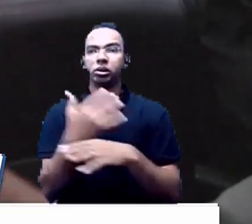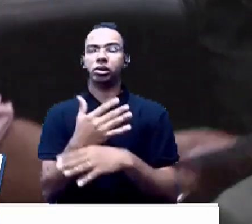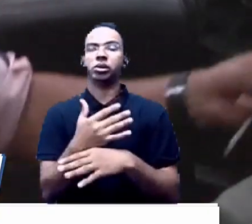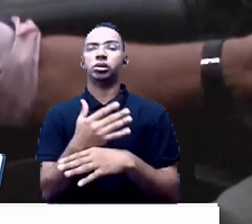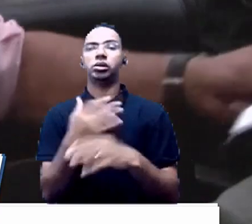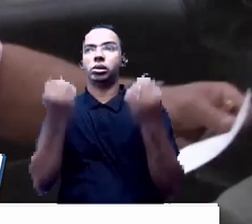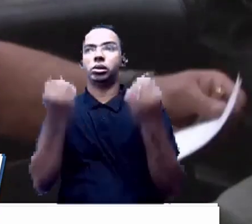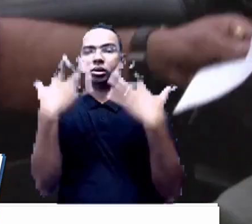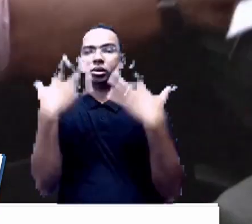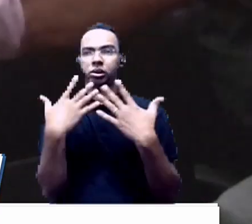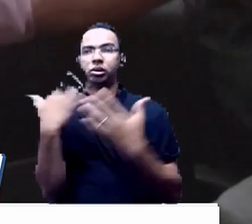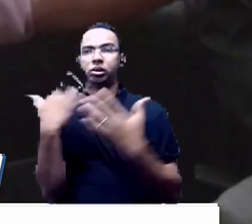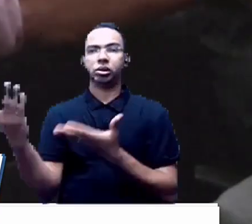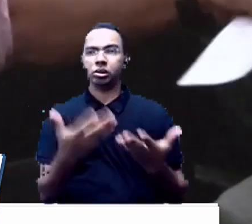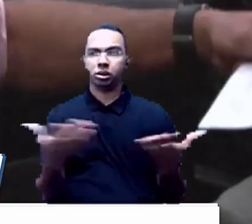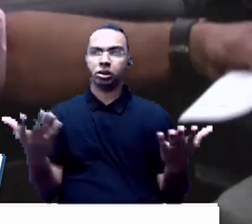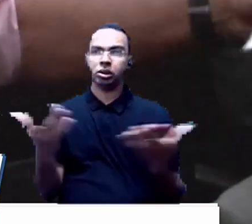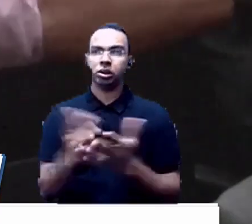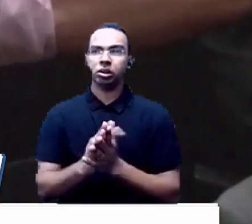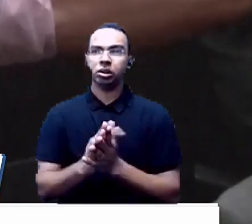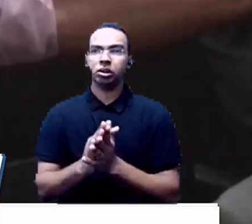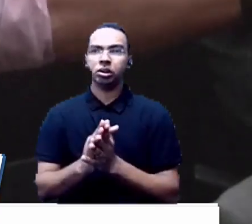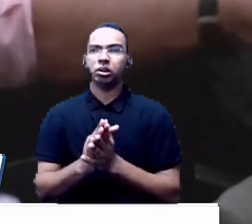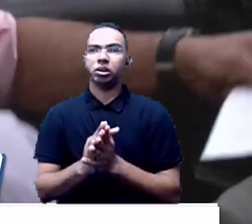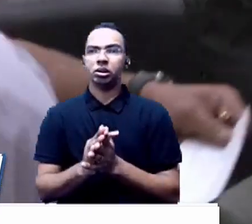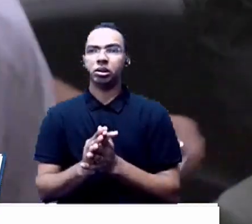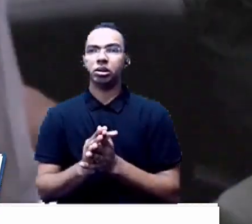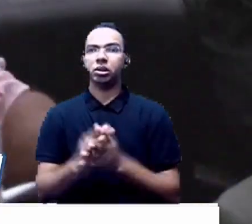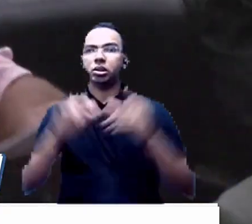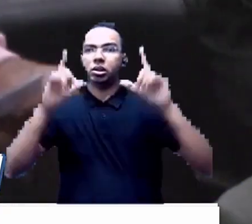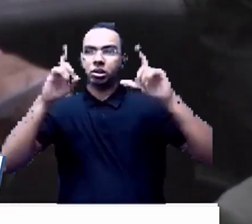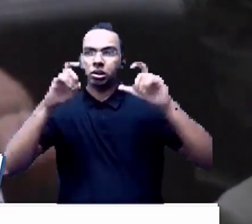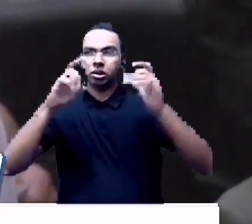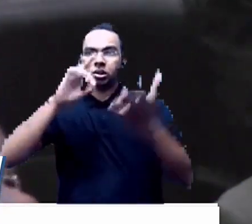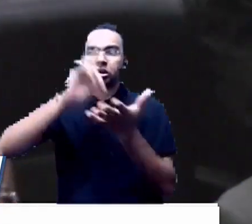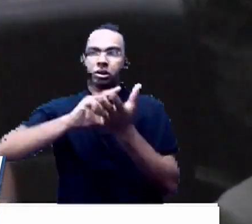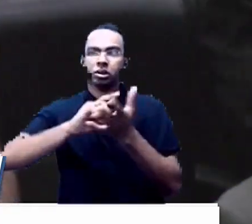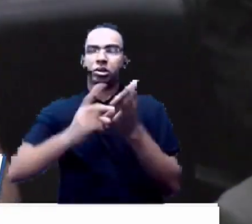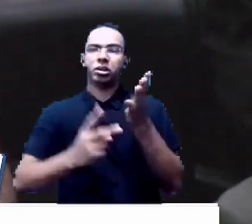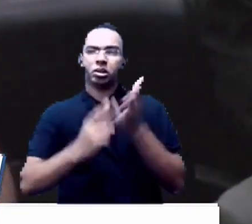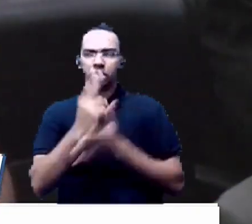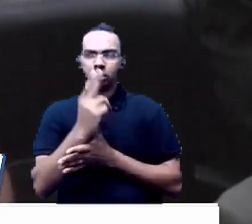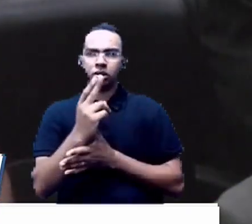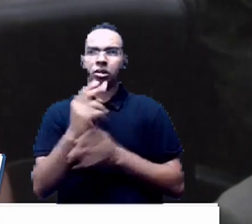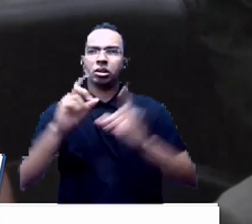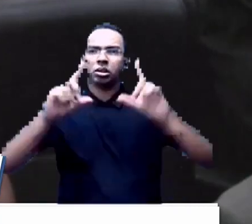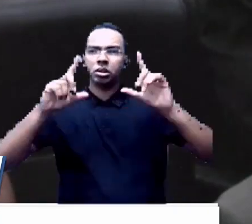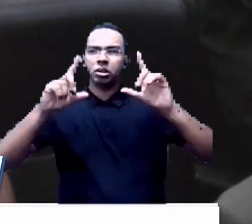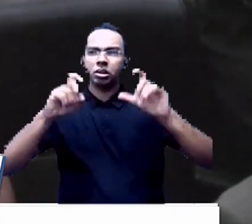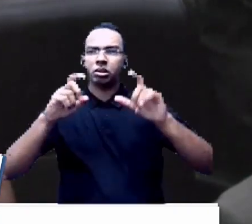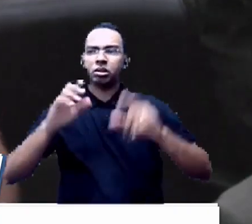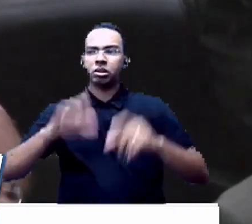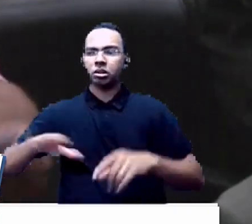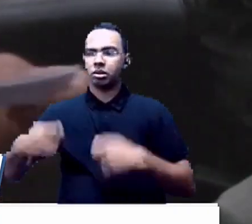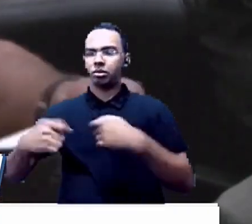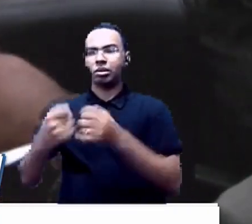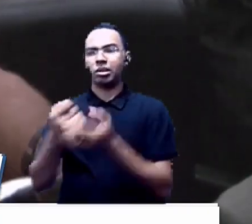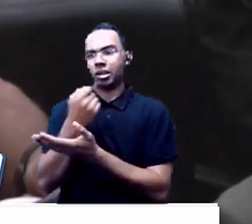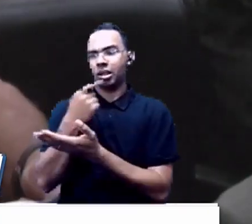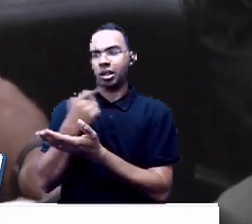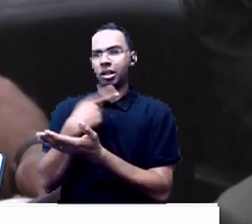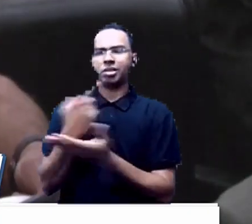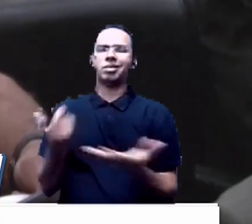que eu recebo aqui, olha, manda foto da opção de fazer uma cirurgia, manda foto de uma criança precisando de remédio, fazendo rifa, e a